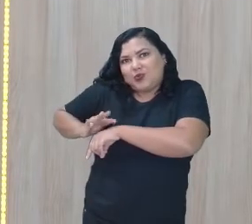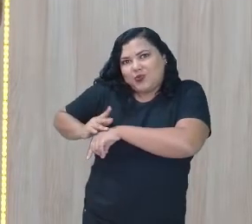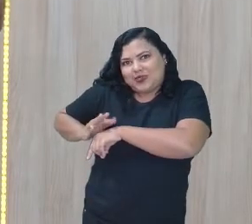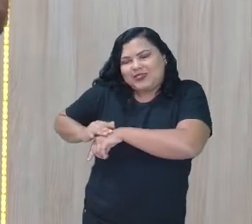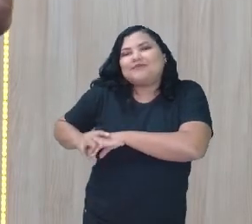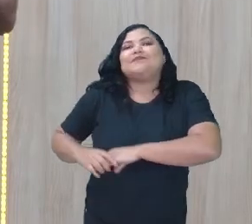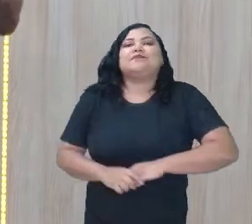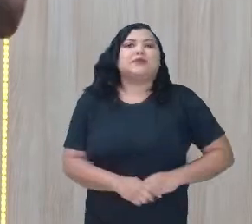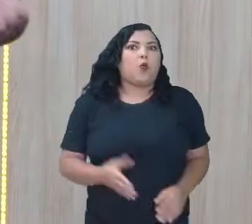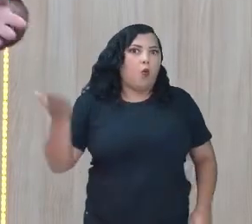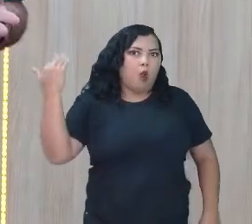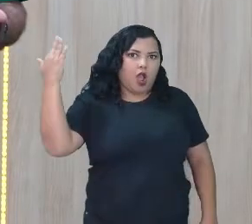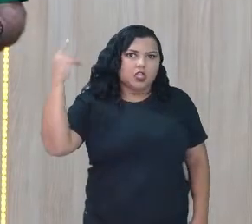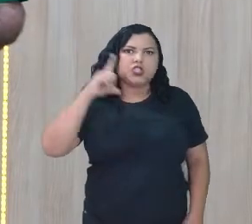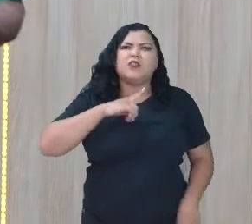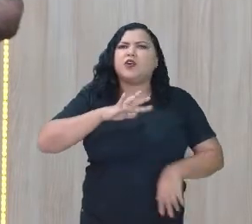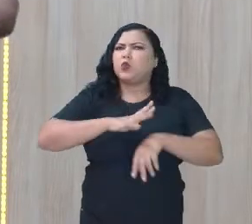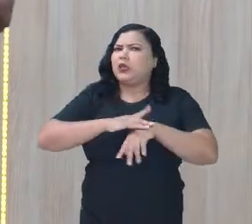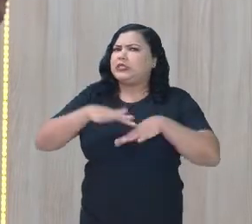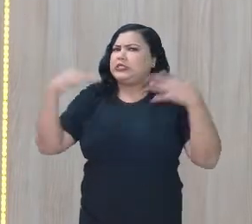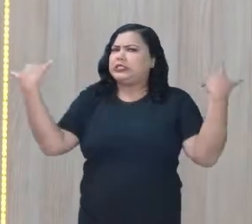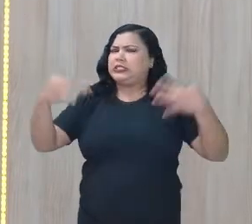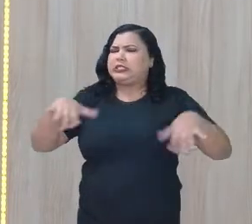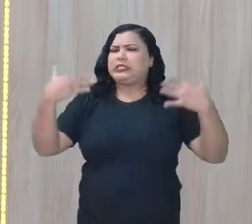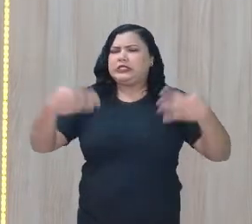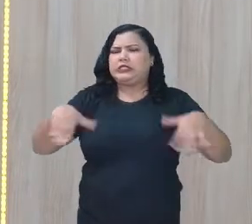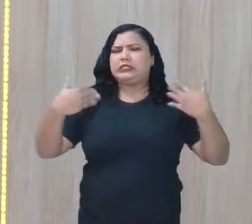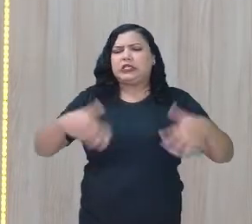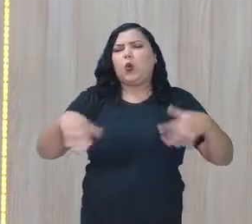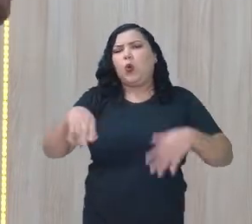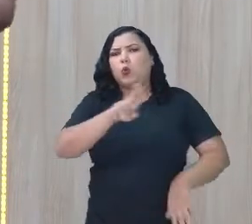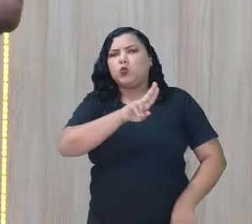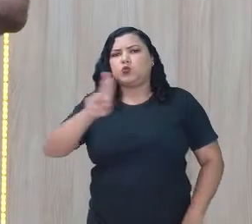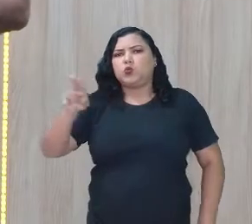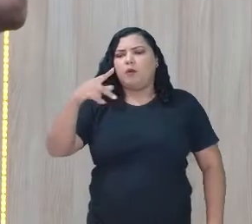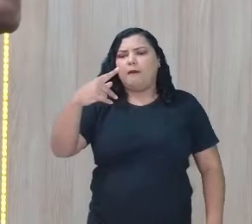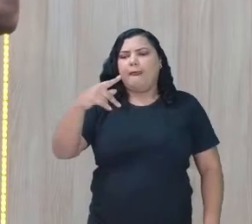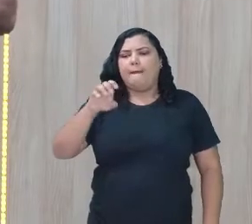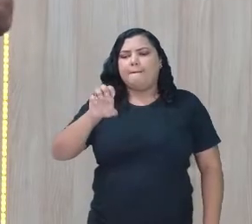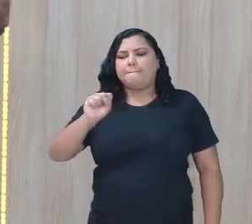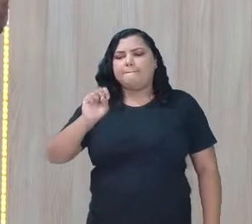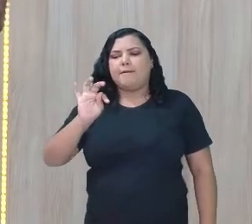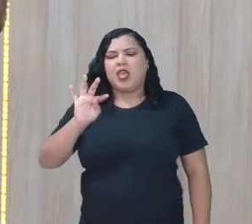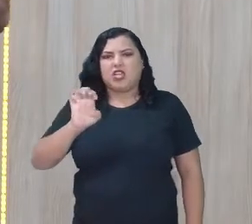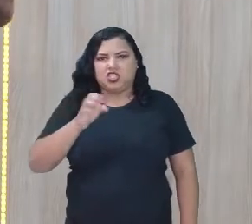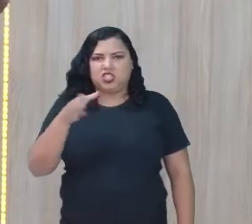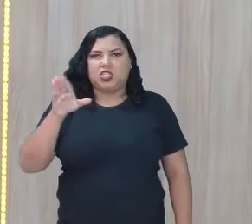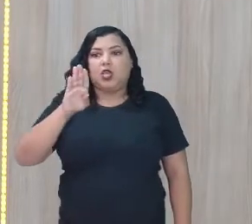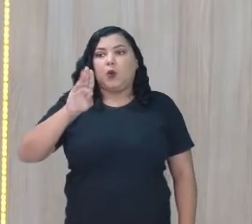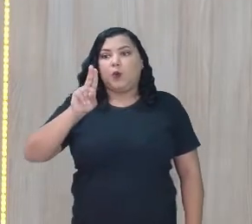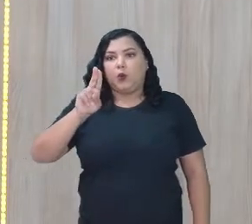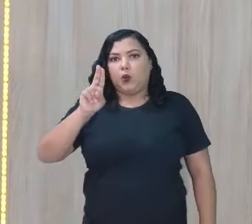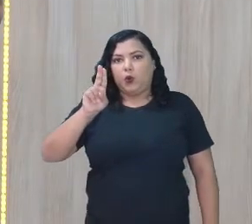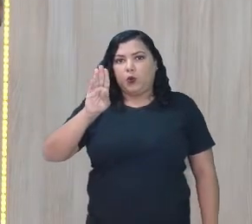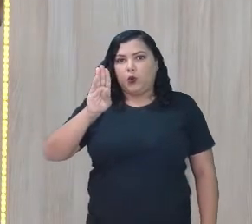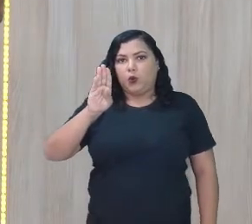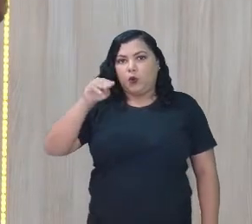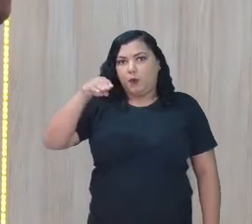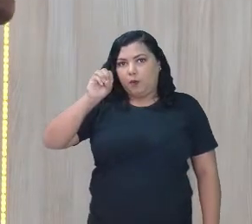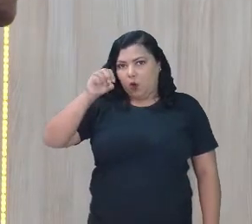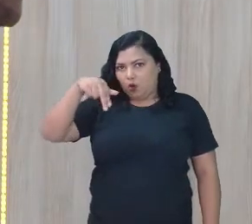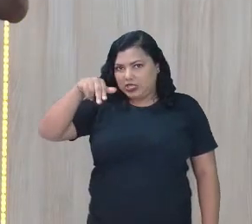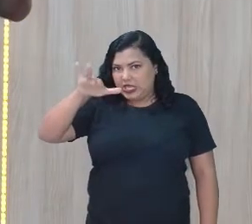de mortalidade de 1/3, né, de 1/3 à metade da população europeia, a turma começou